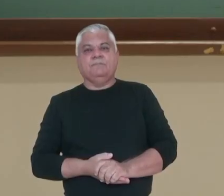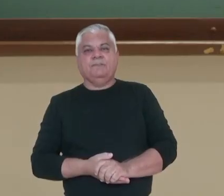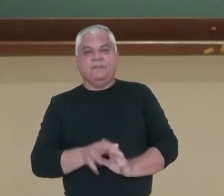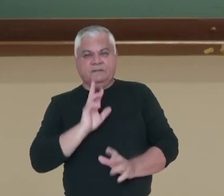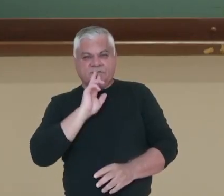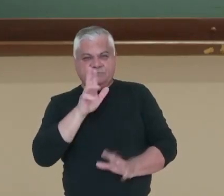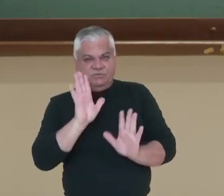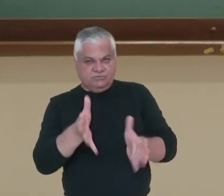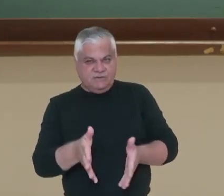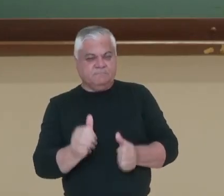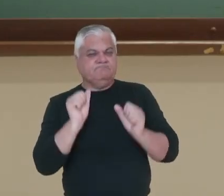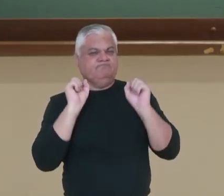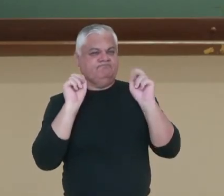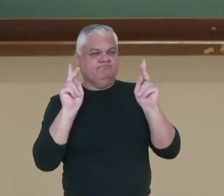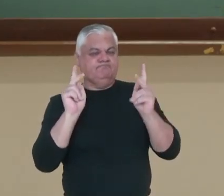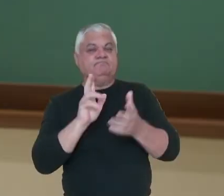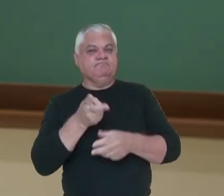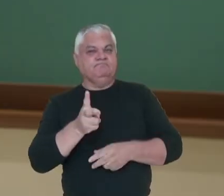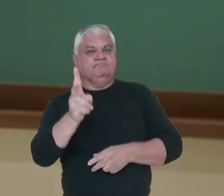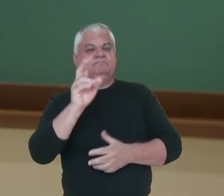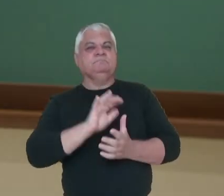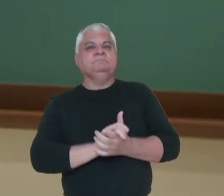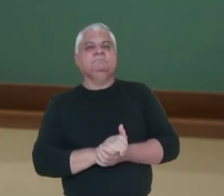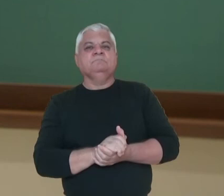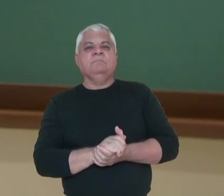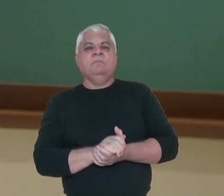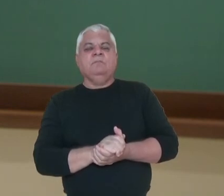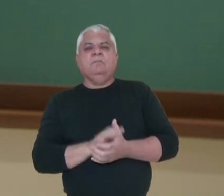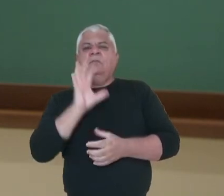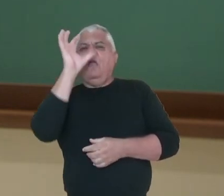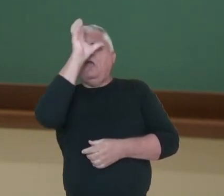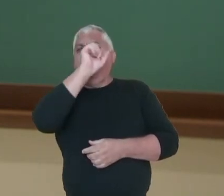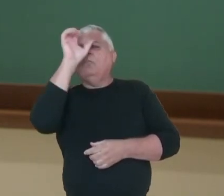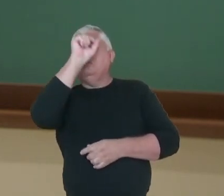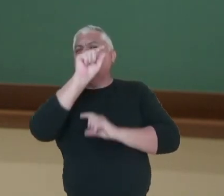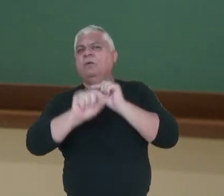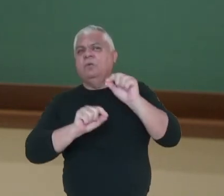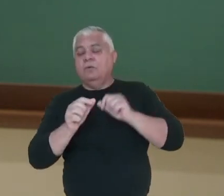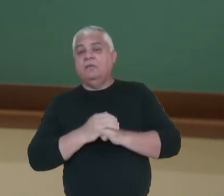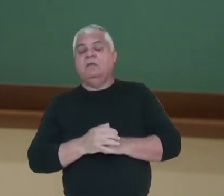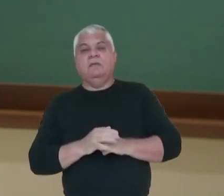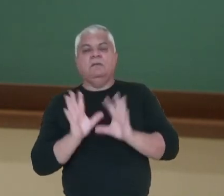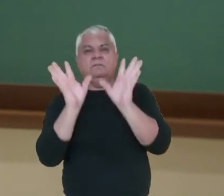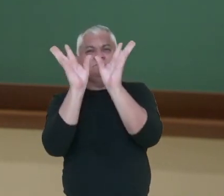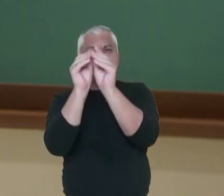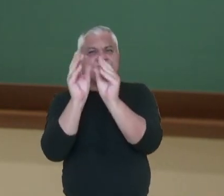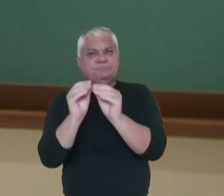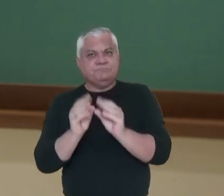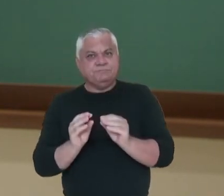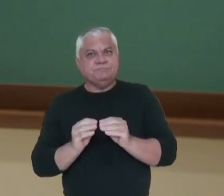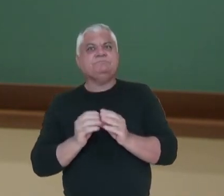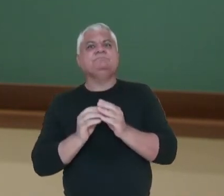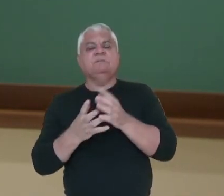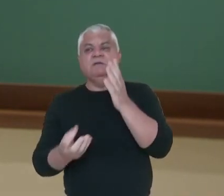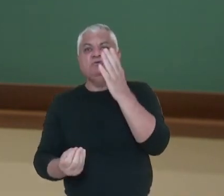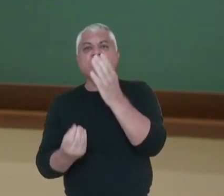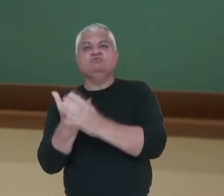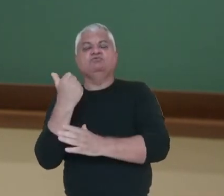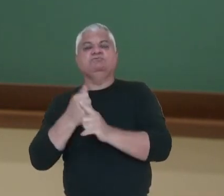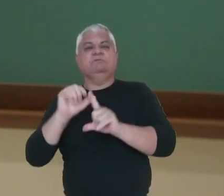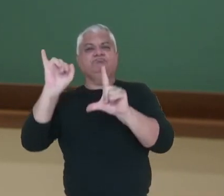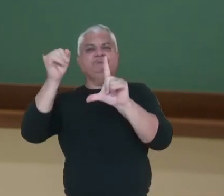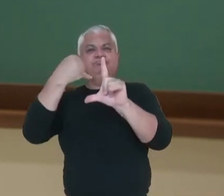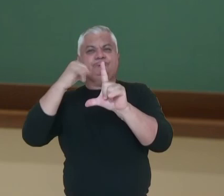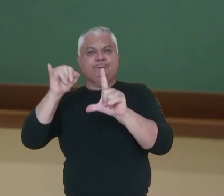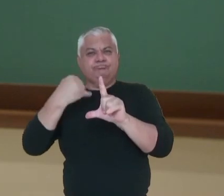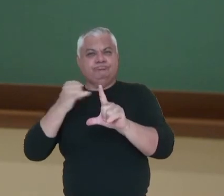Responderam lá, pessoal. Beleza, vamos em frente. O que que a gente viu hoje, pessoal? Nós vimos rapidamente sobre o movimento impressionista. Mesmo não podendo participar dos